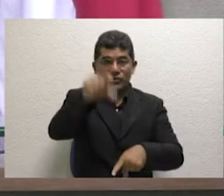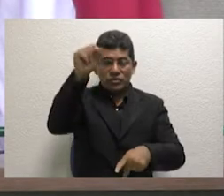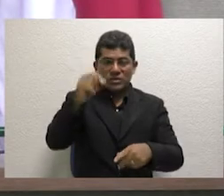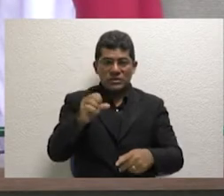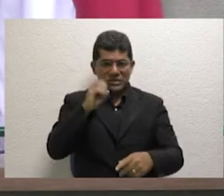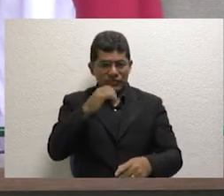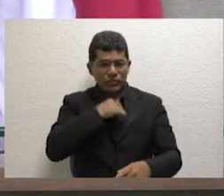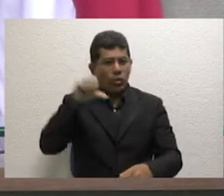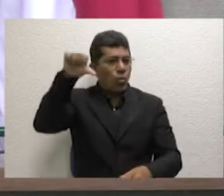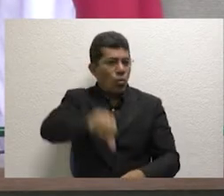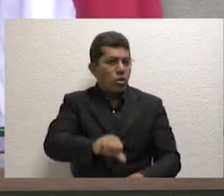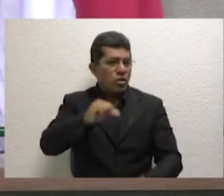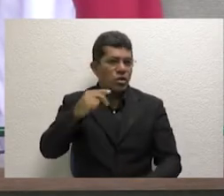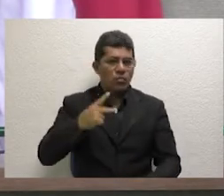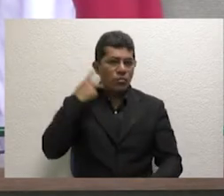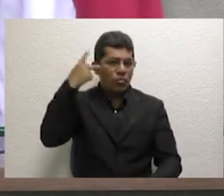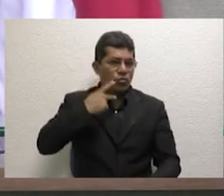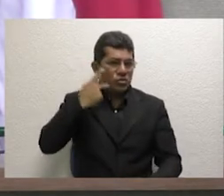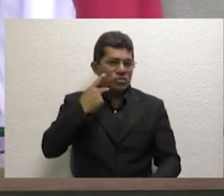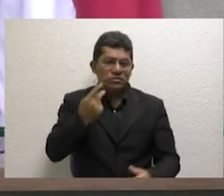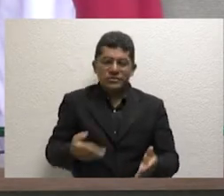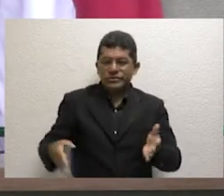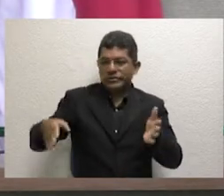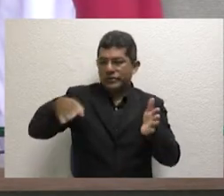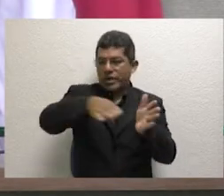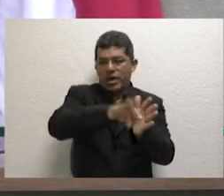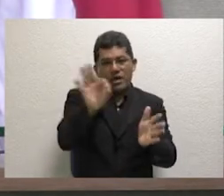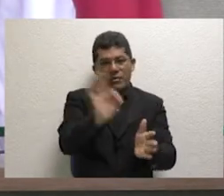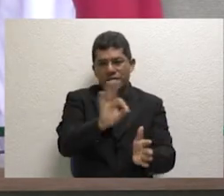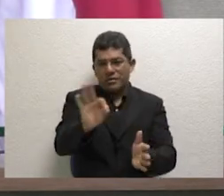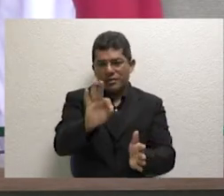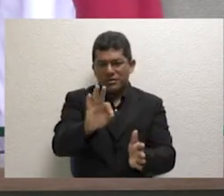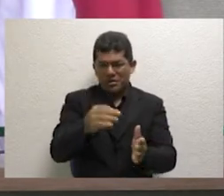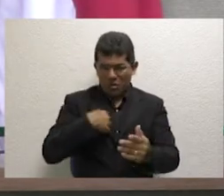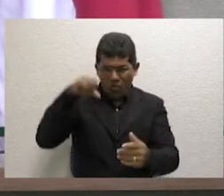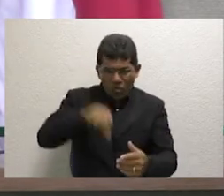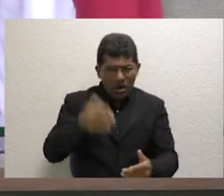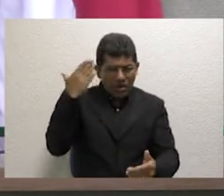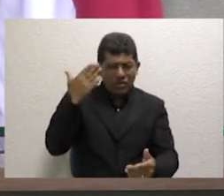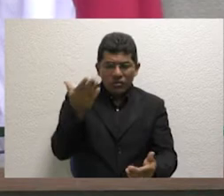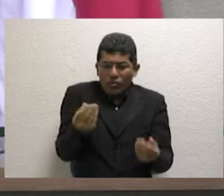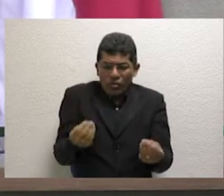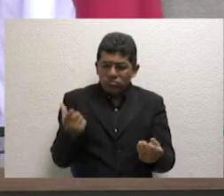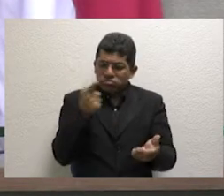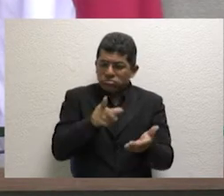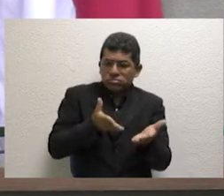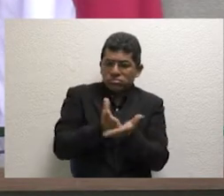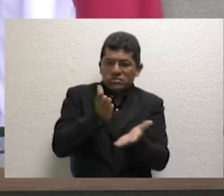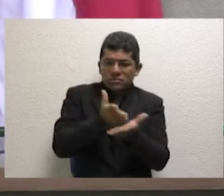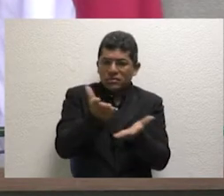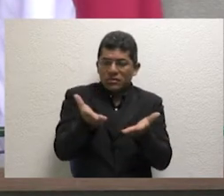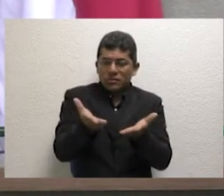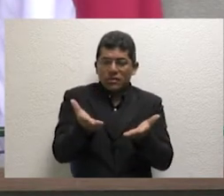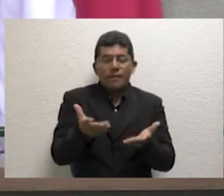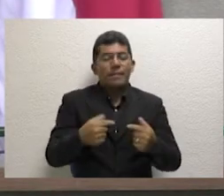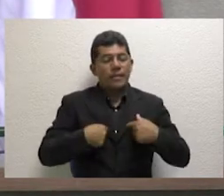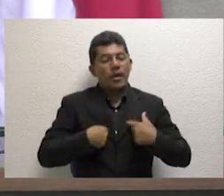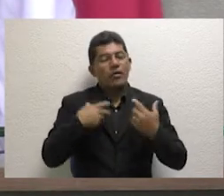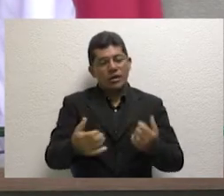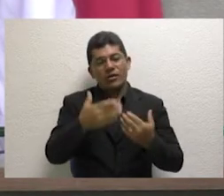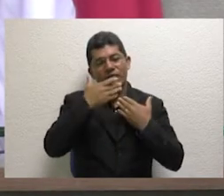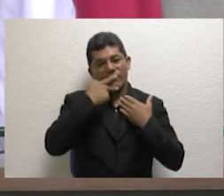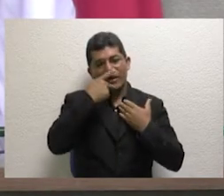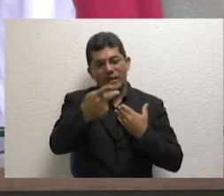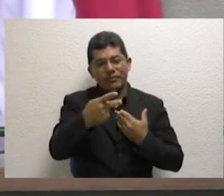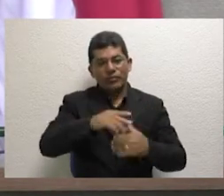político eu não chegaria aonde foi aonde cheguei quero dizer quero tudo